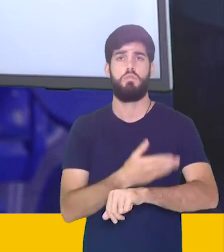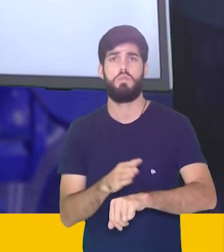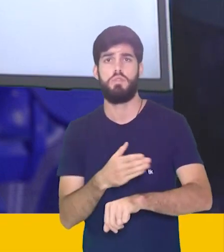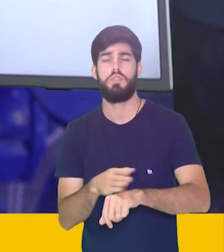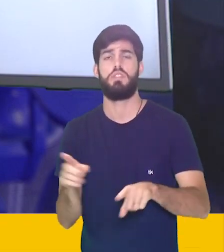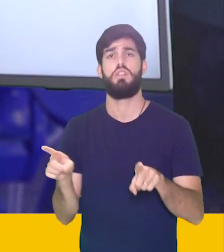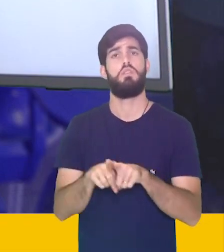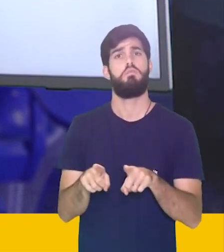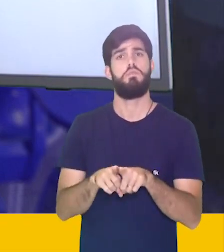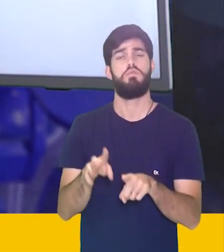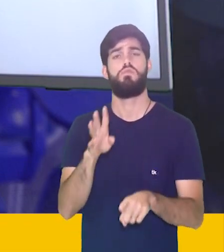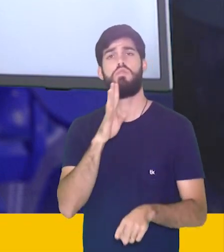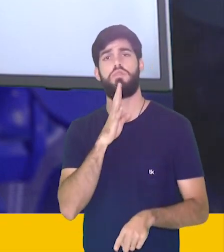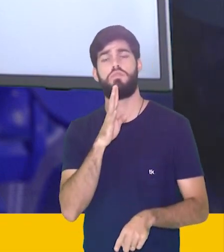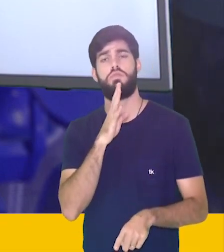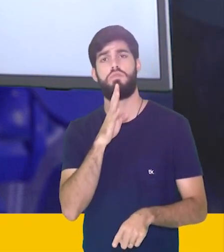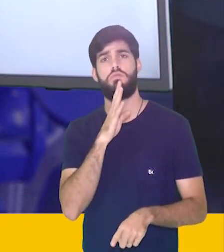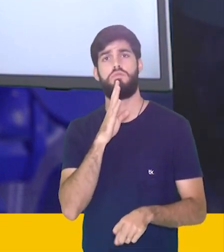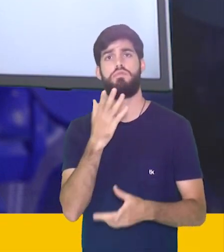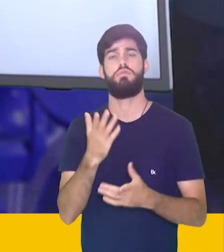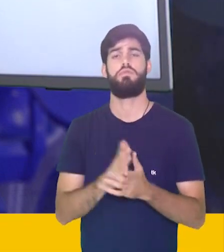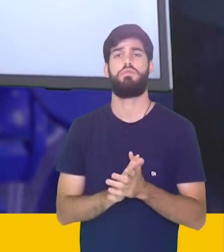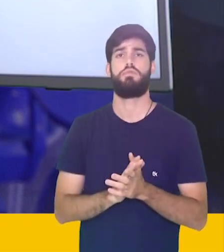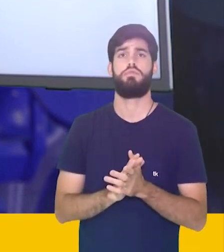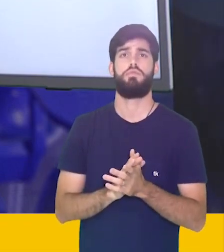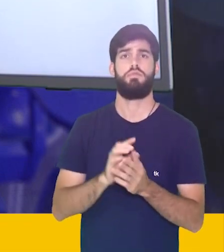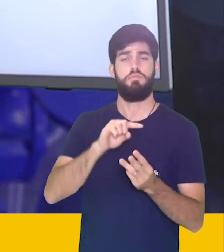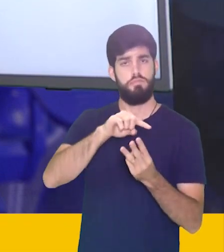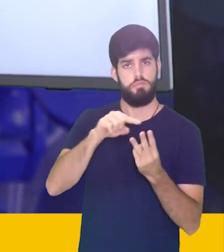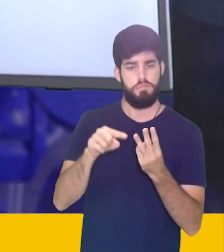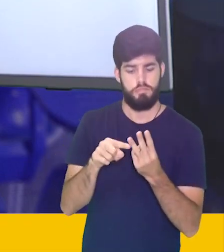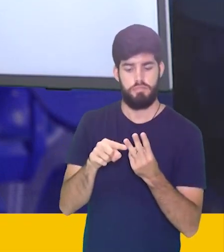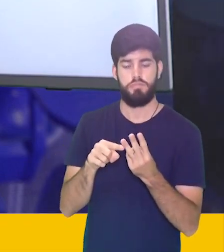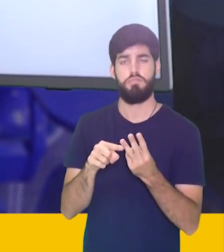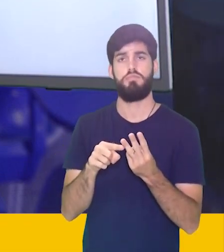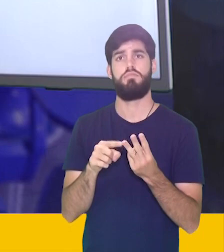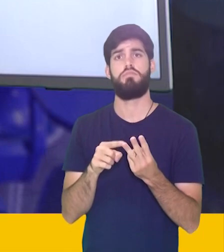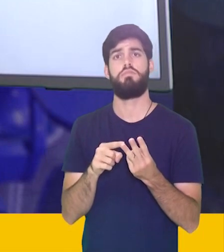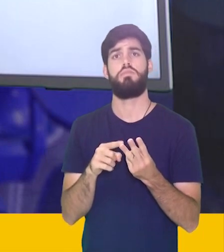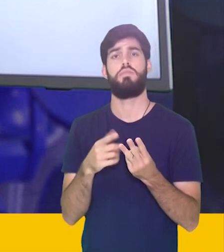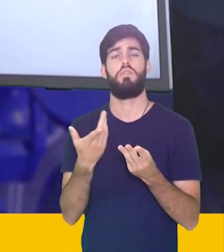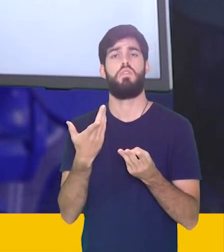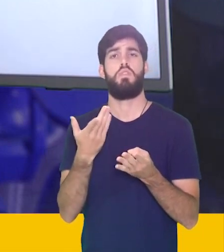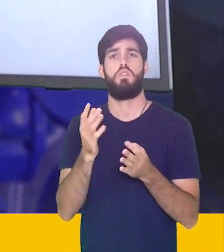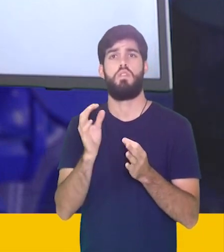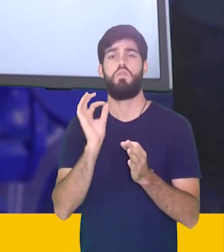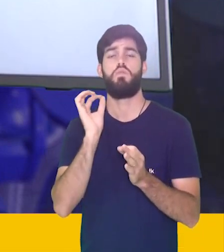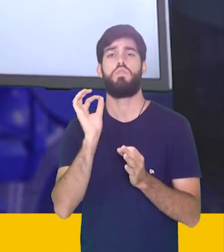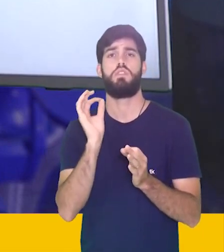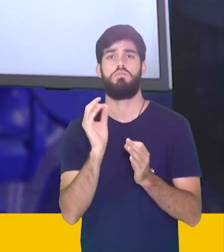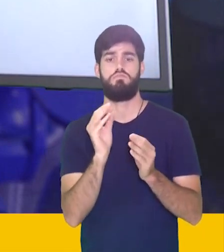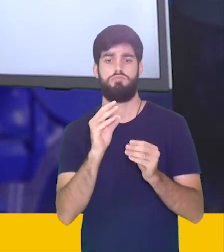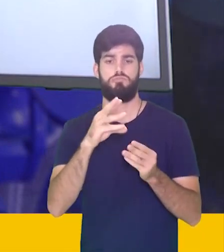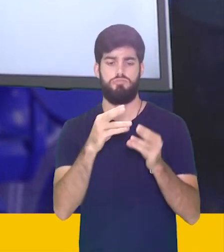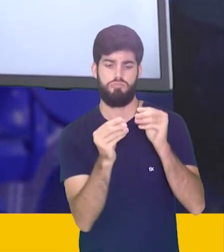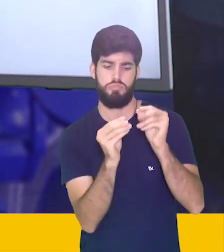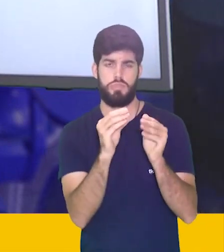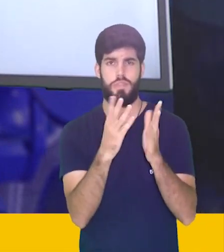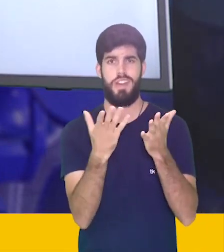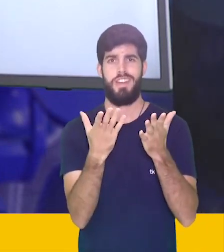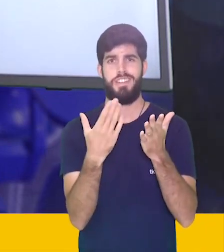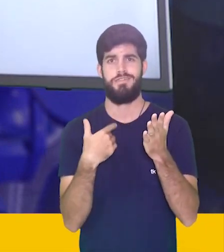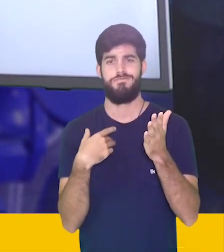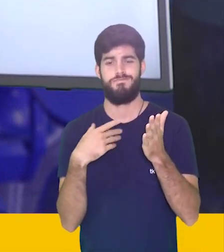comportamentos e conhecimentos. Então, esses valores, comportamentos e conhecimentos, eles moldam